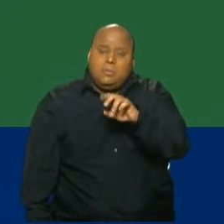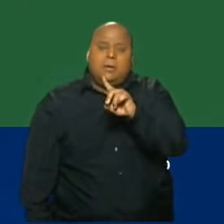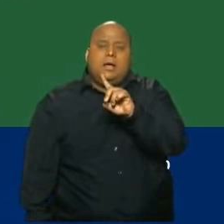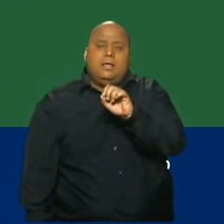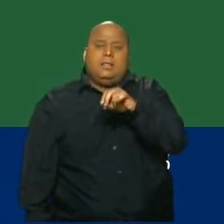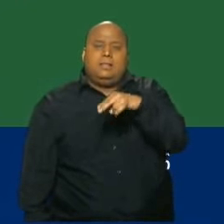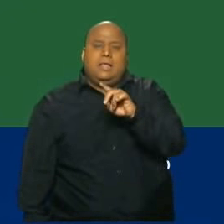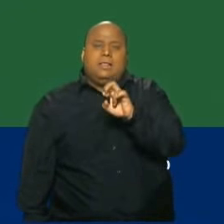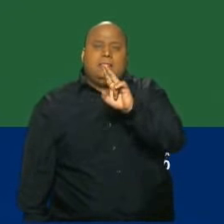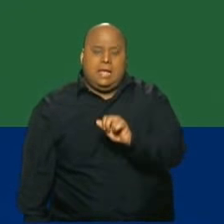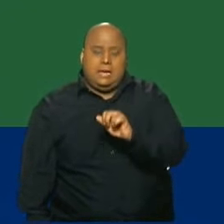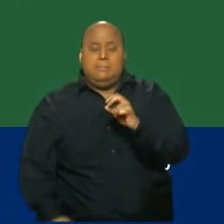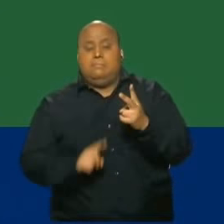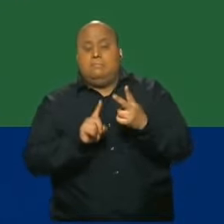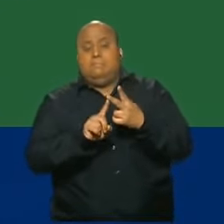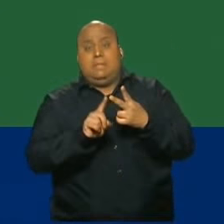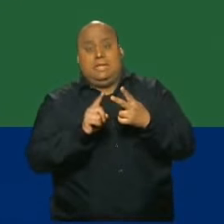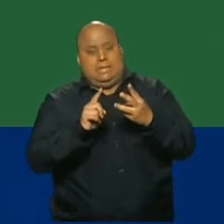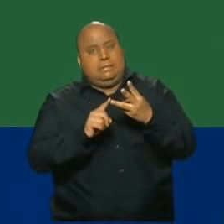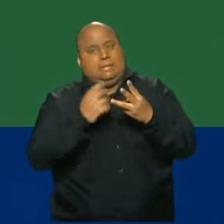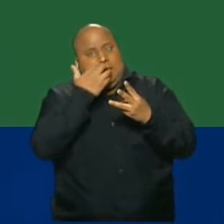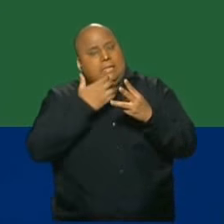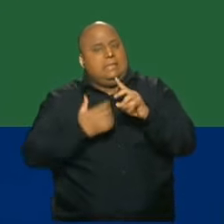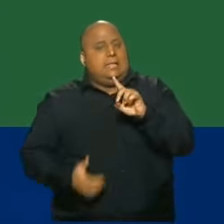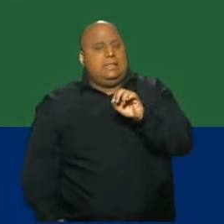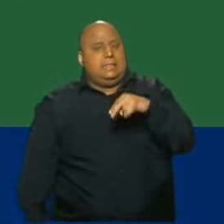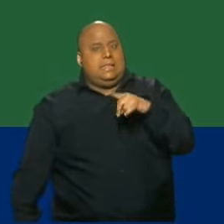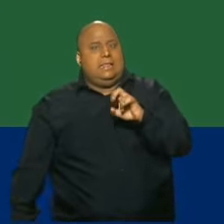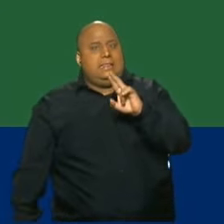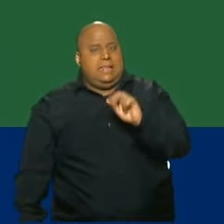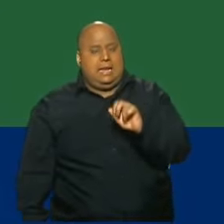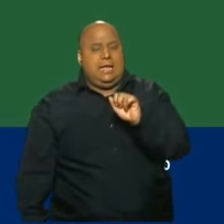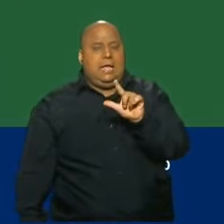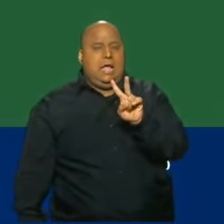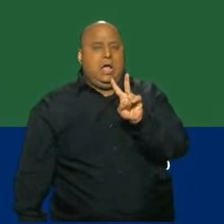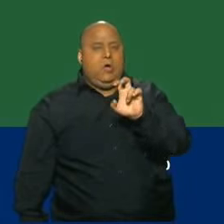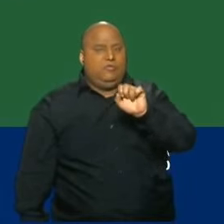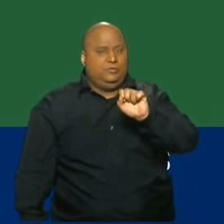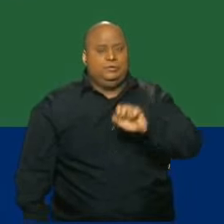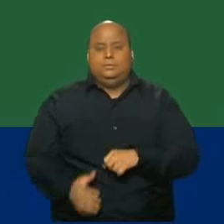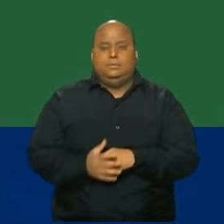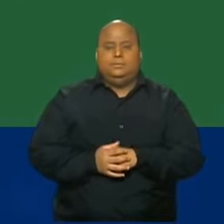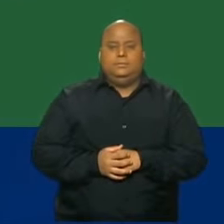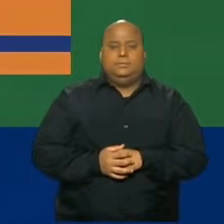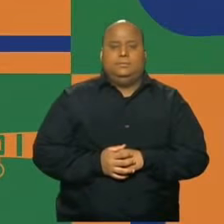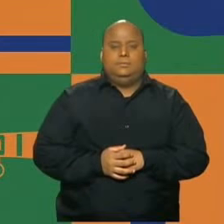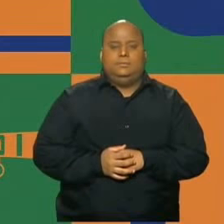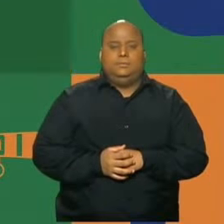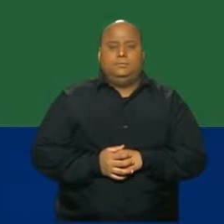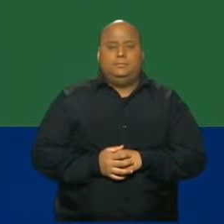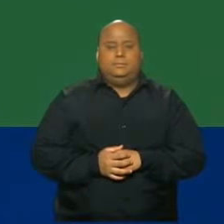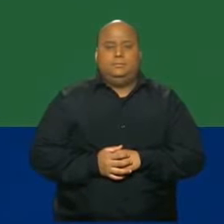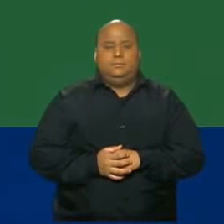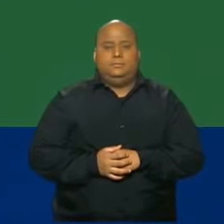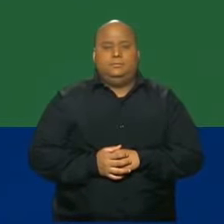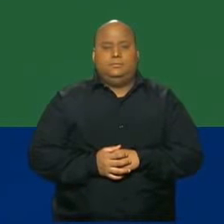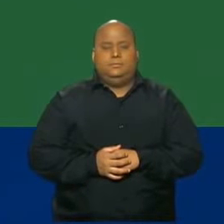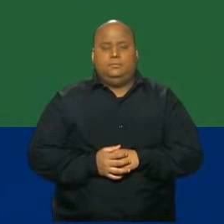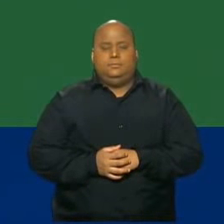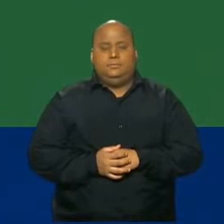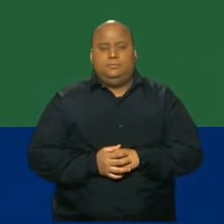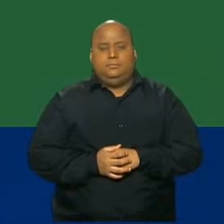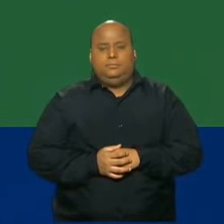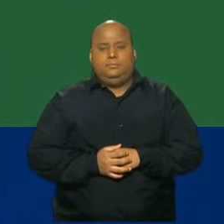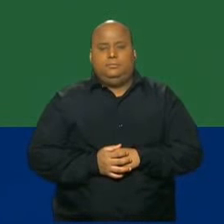Dandara Alves. Interpretação Dandara Alves. Com você, a sorte